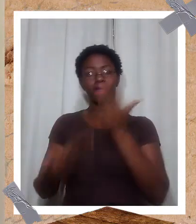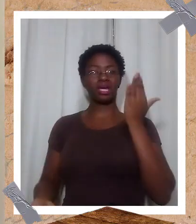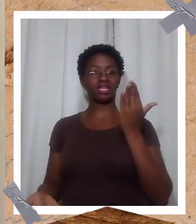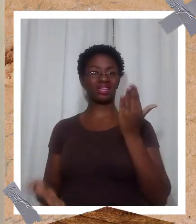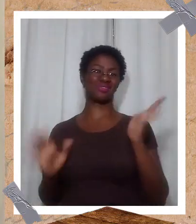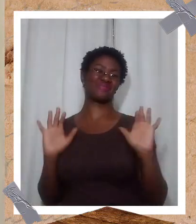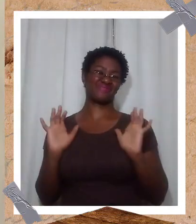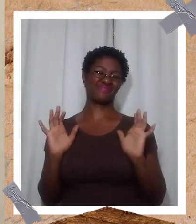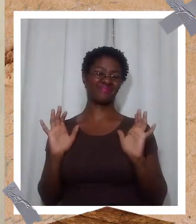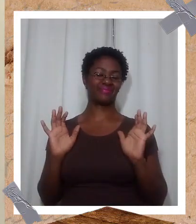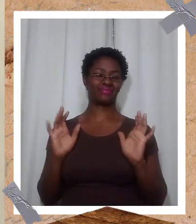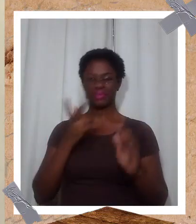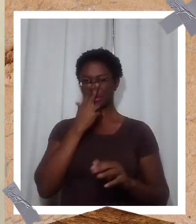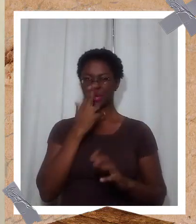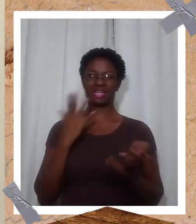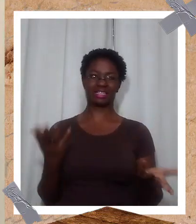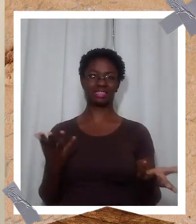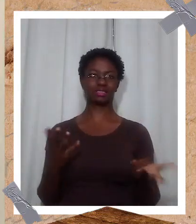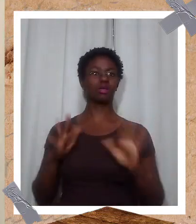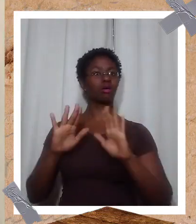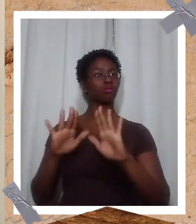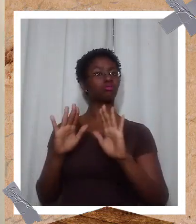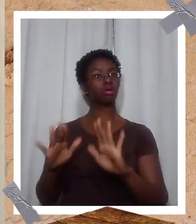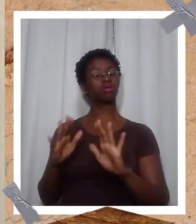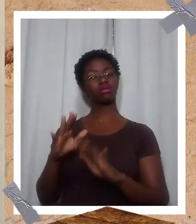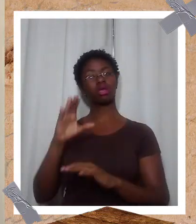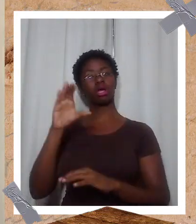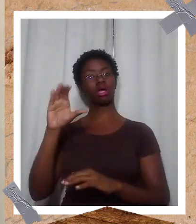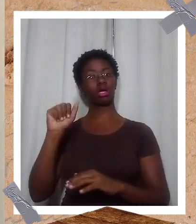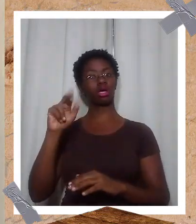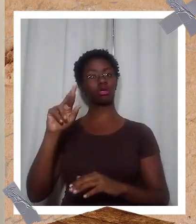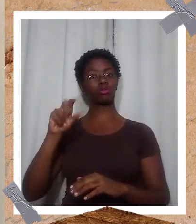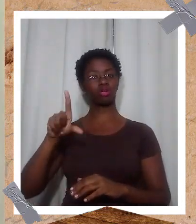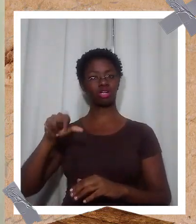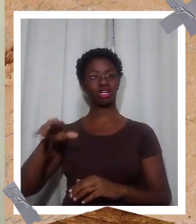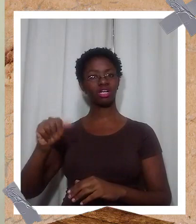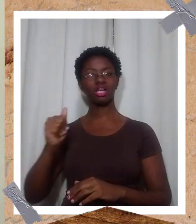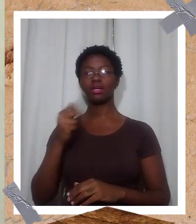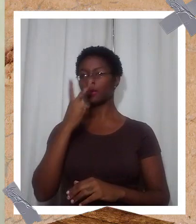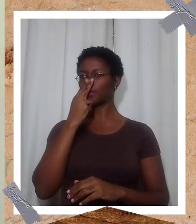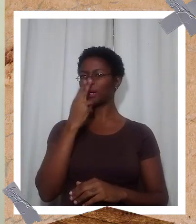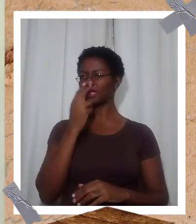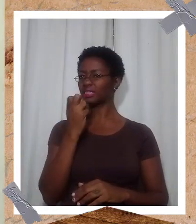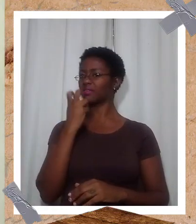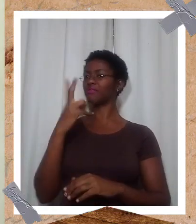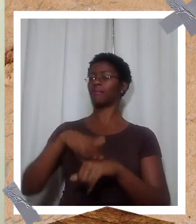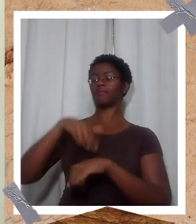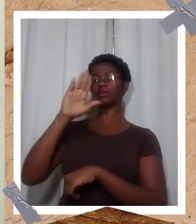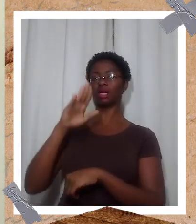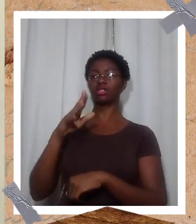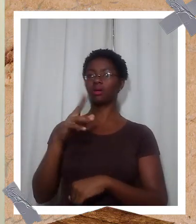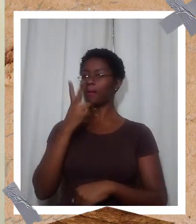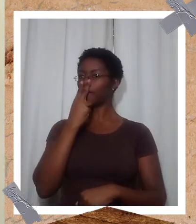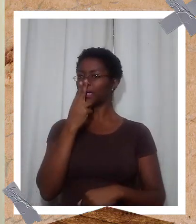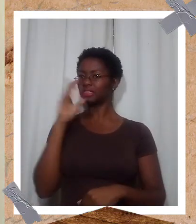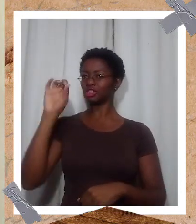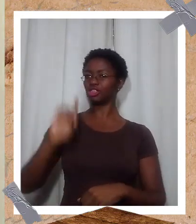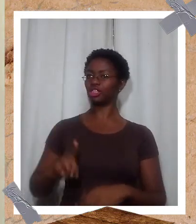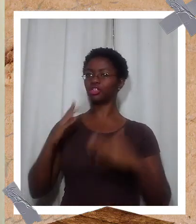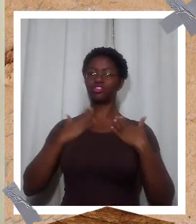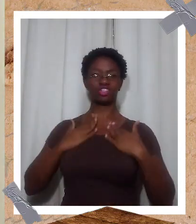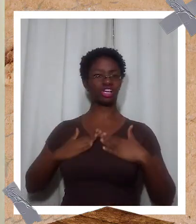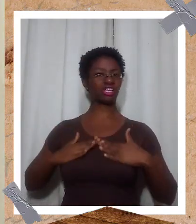lidar muito com isso, por mais que o dia a dia, o direito de não descansar, o direito